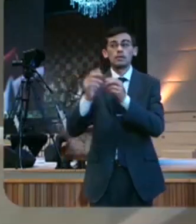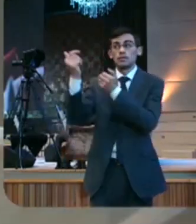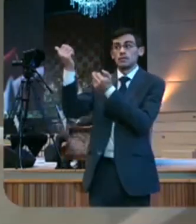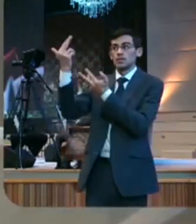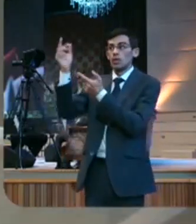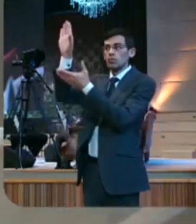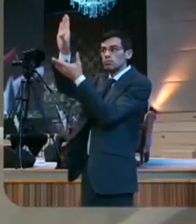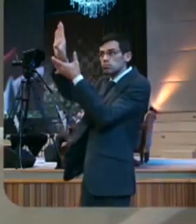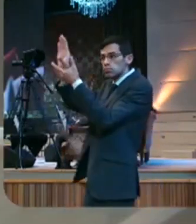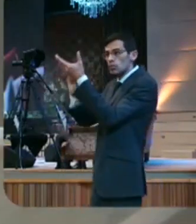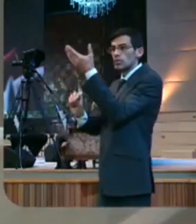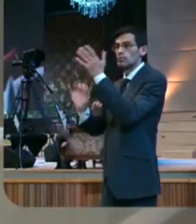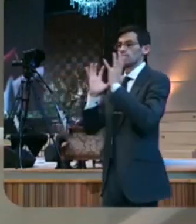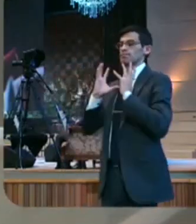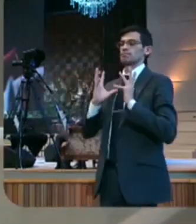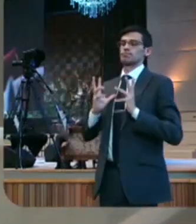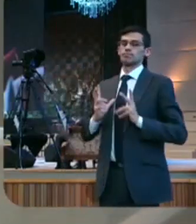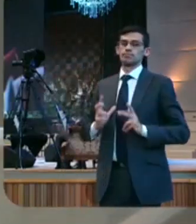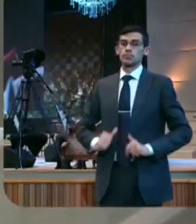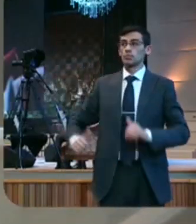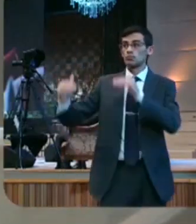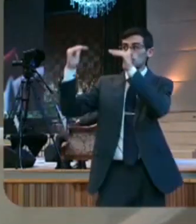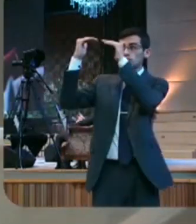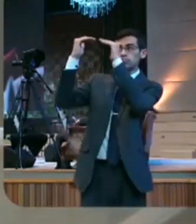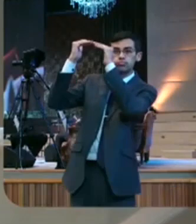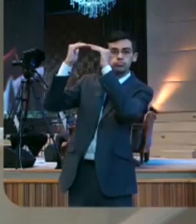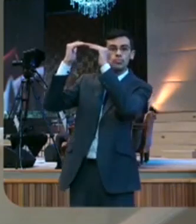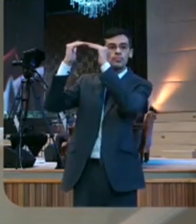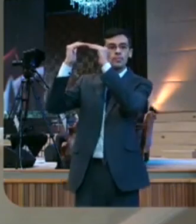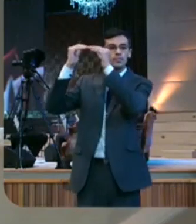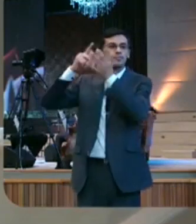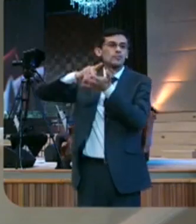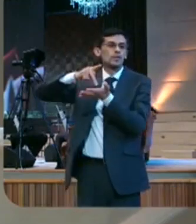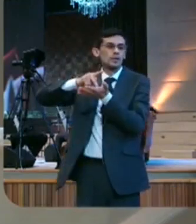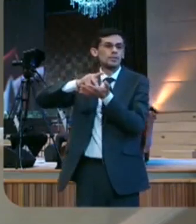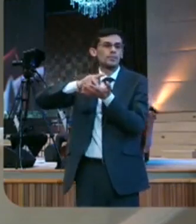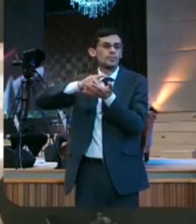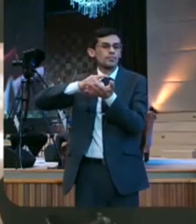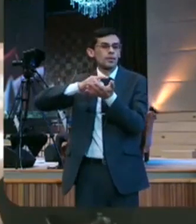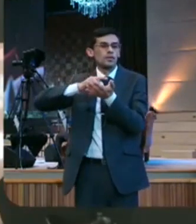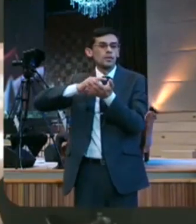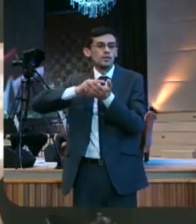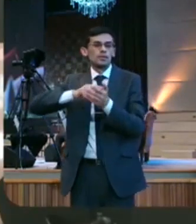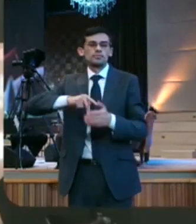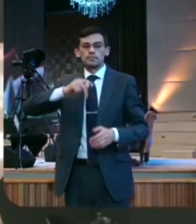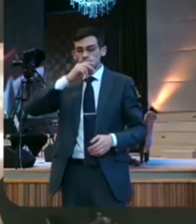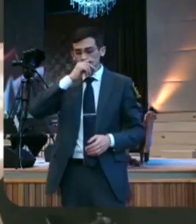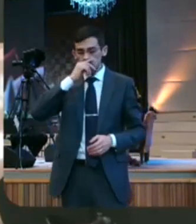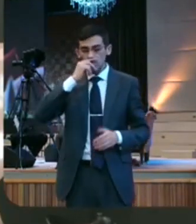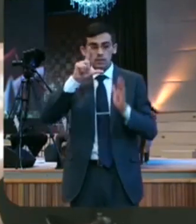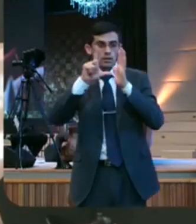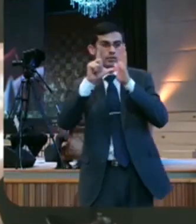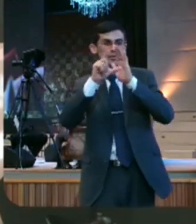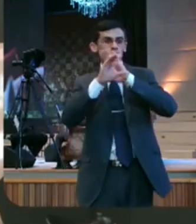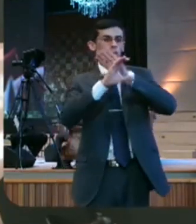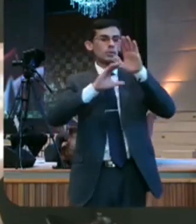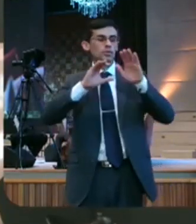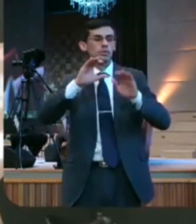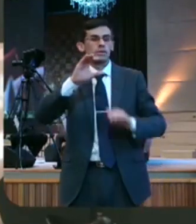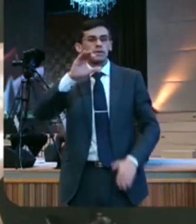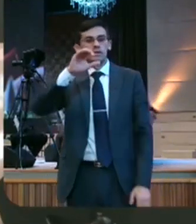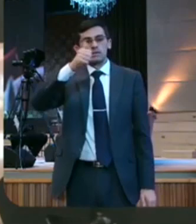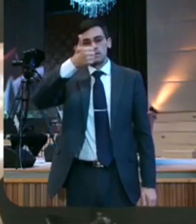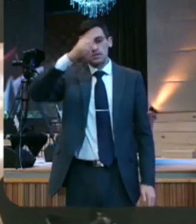adequado ao Senhor. E esse princípio está lá em Levítico capítulo 19, verso